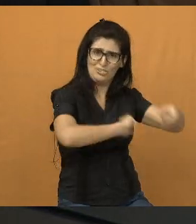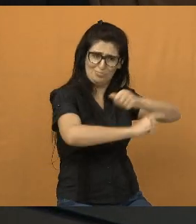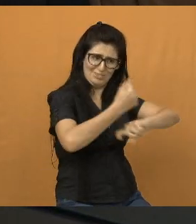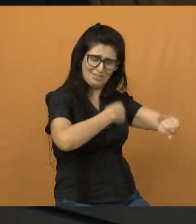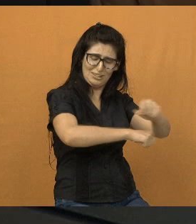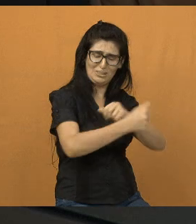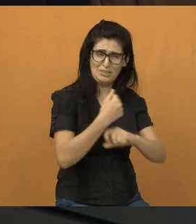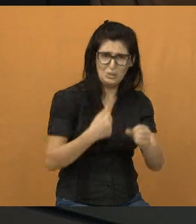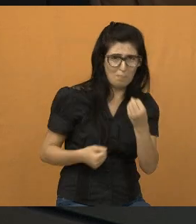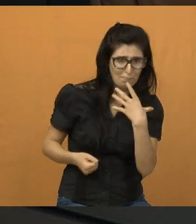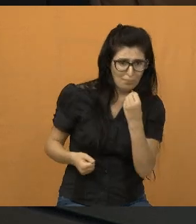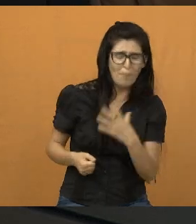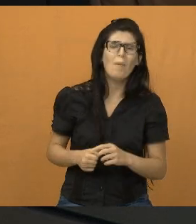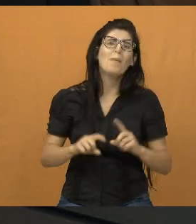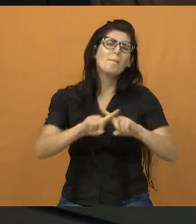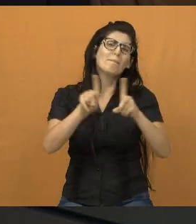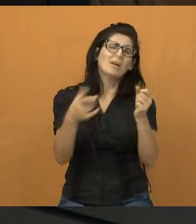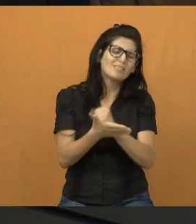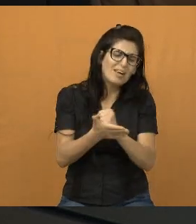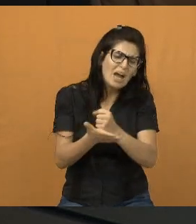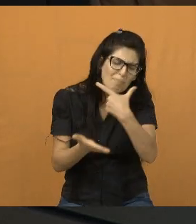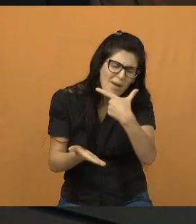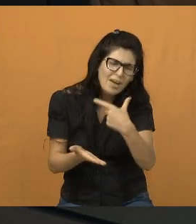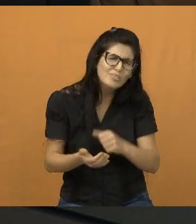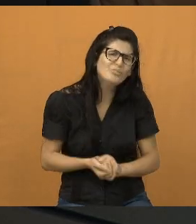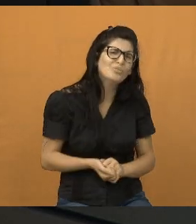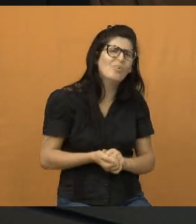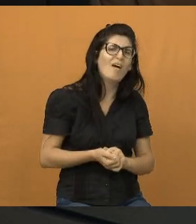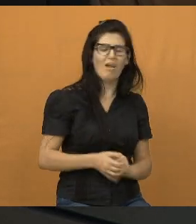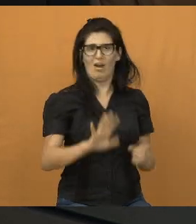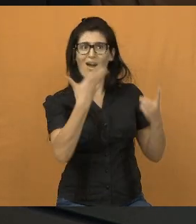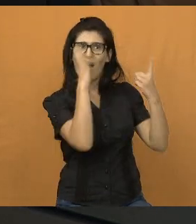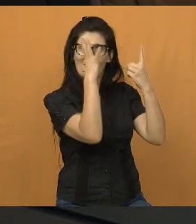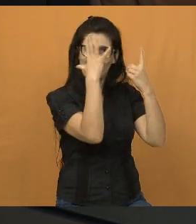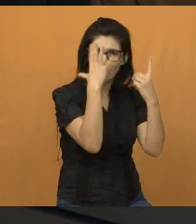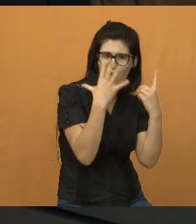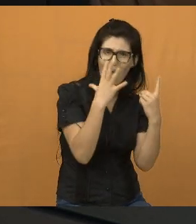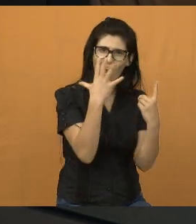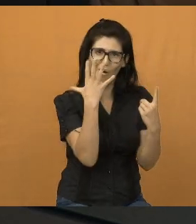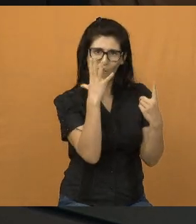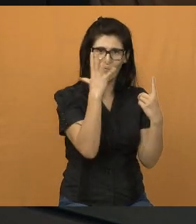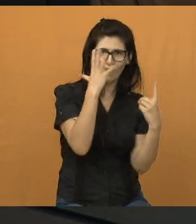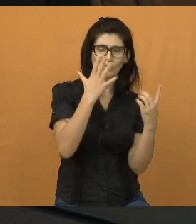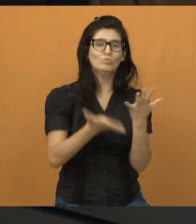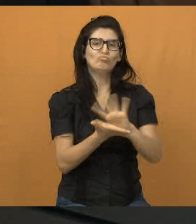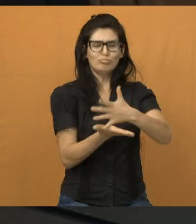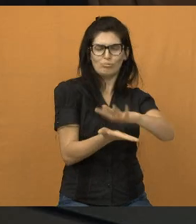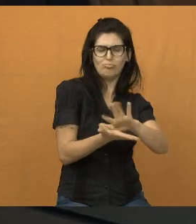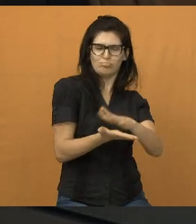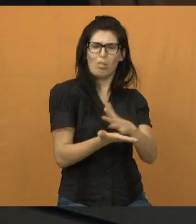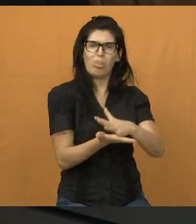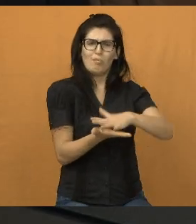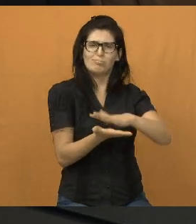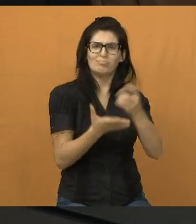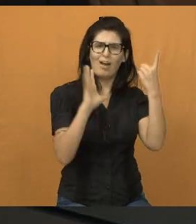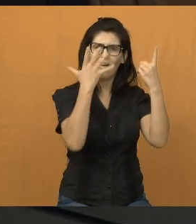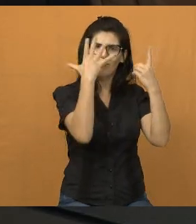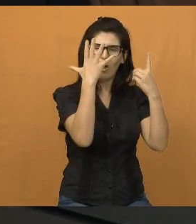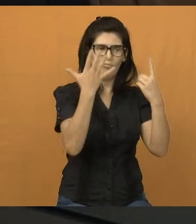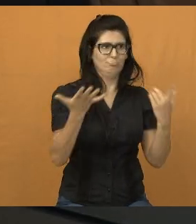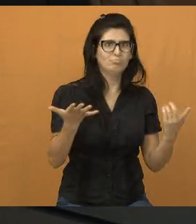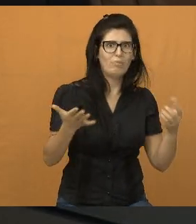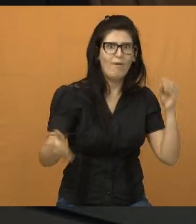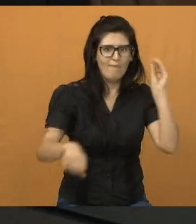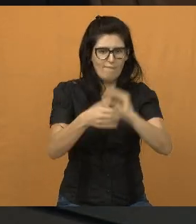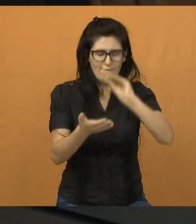chegou, sobre remédio, quando chegou no Carnaval, que vai fazer o abençoado do Carnaval, faltou o